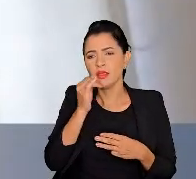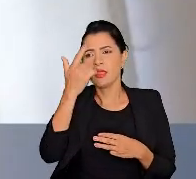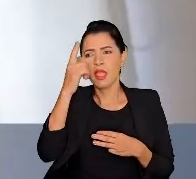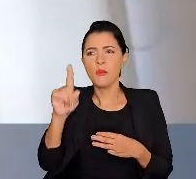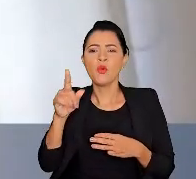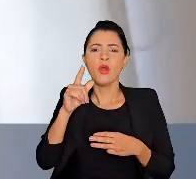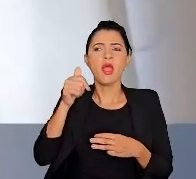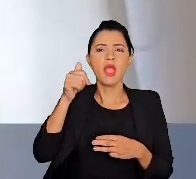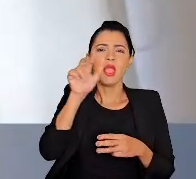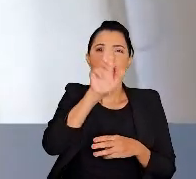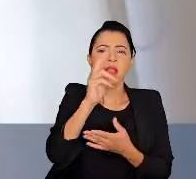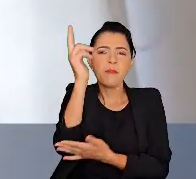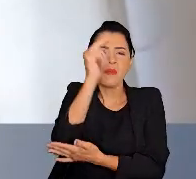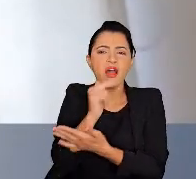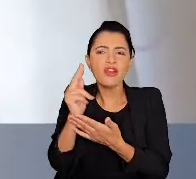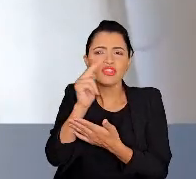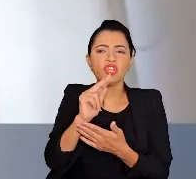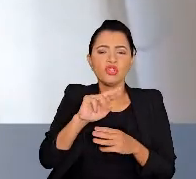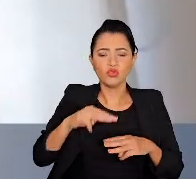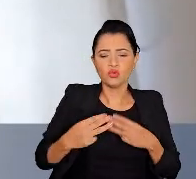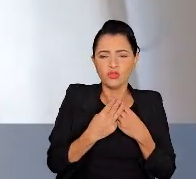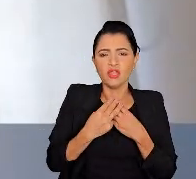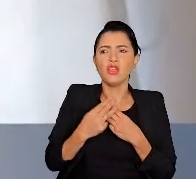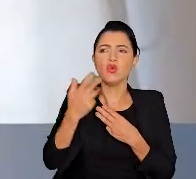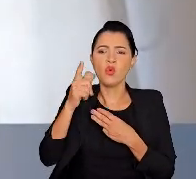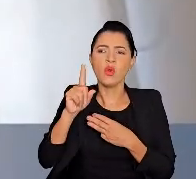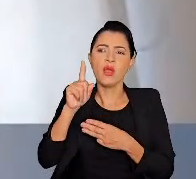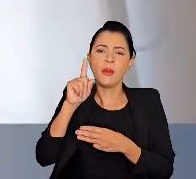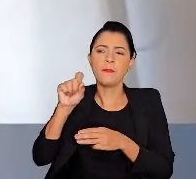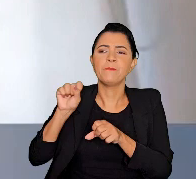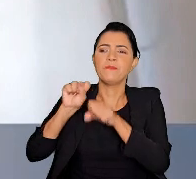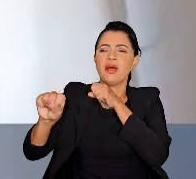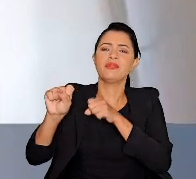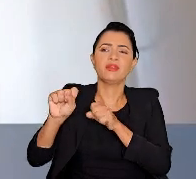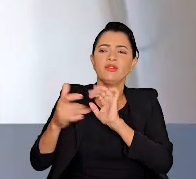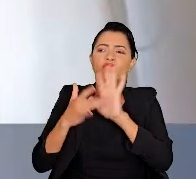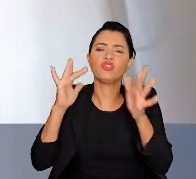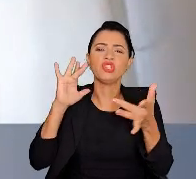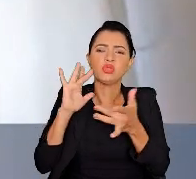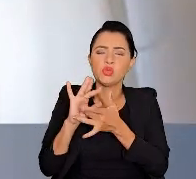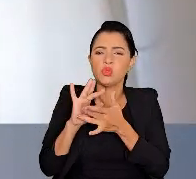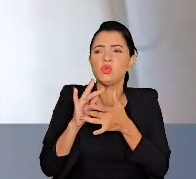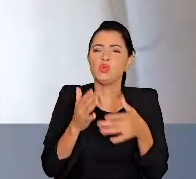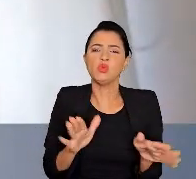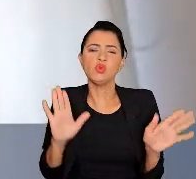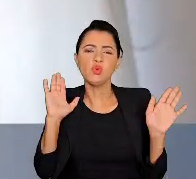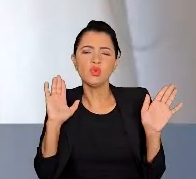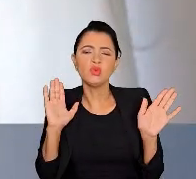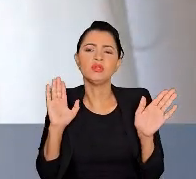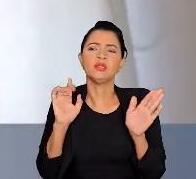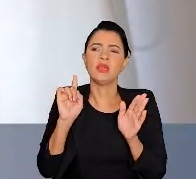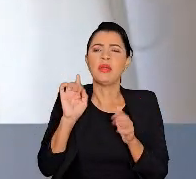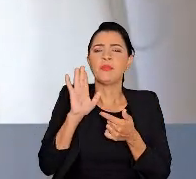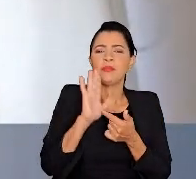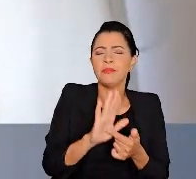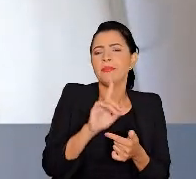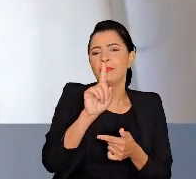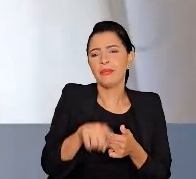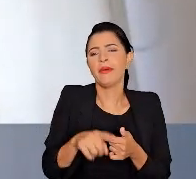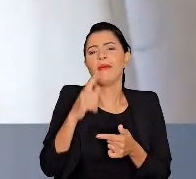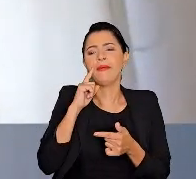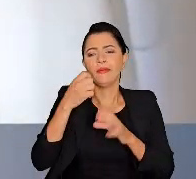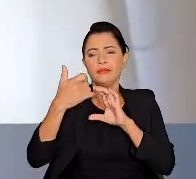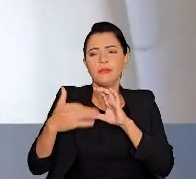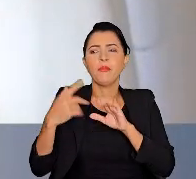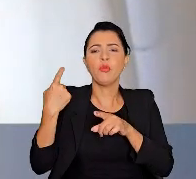ou o libelo de sangue, a conspurcação de poços de água, para caracterizar políticas do Estado